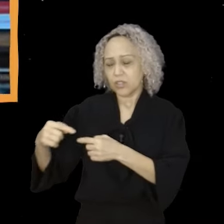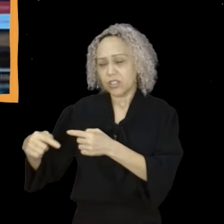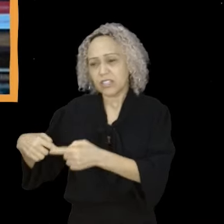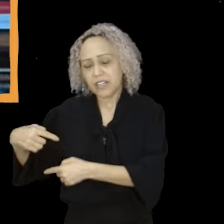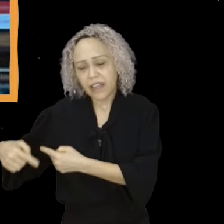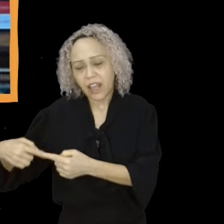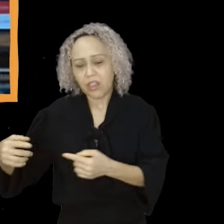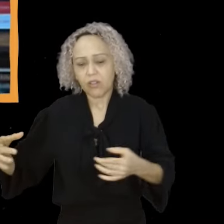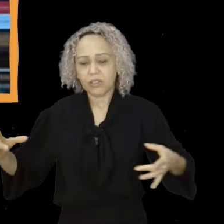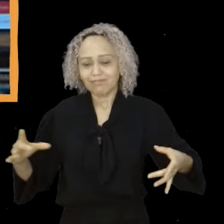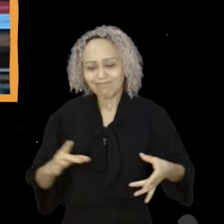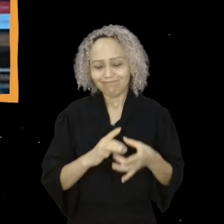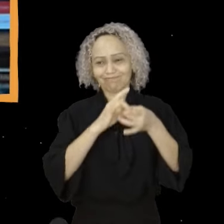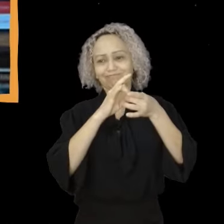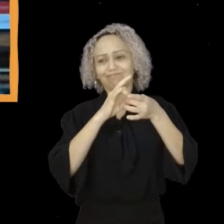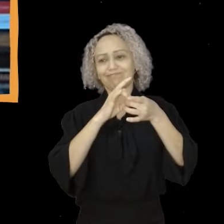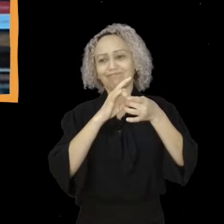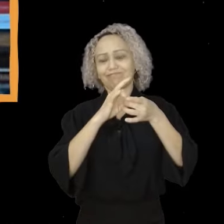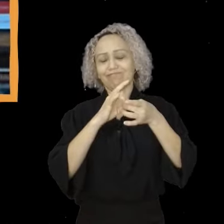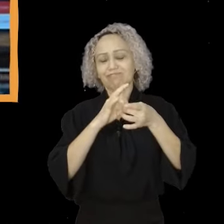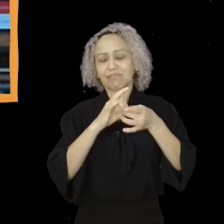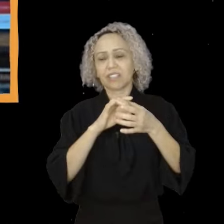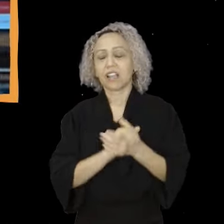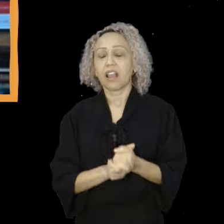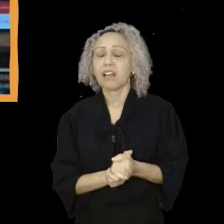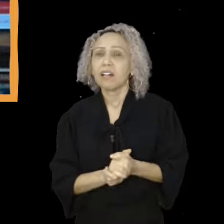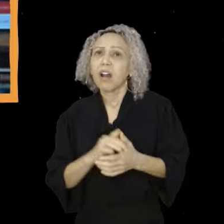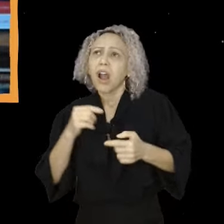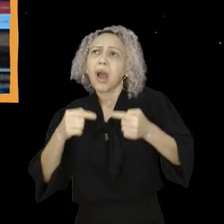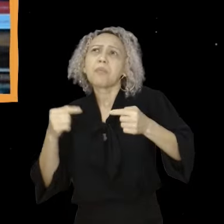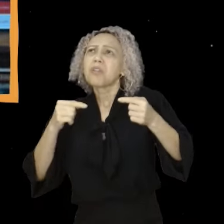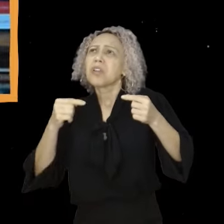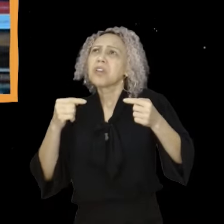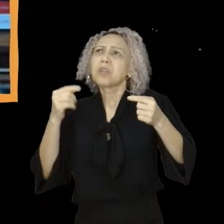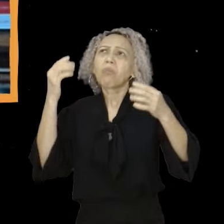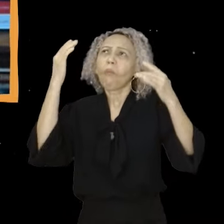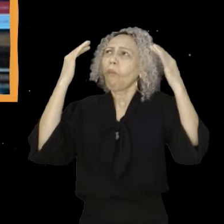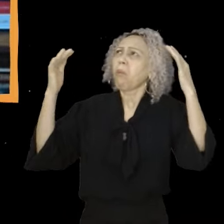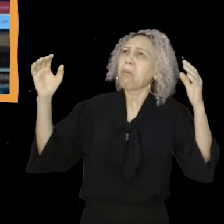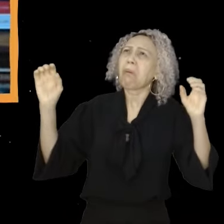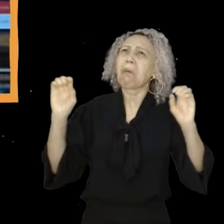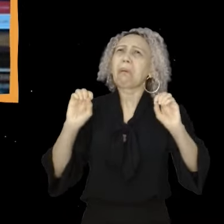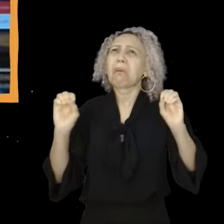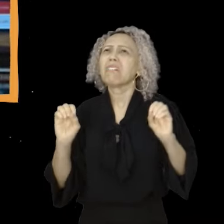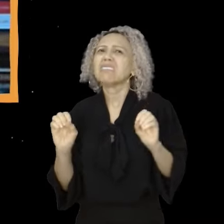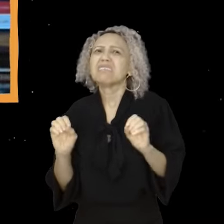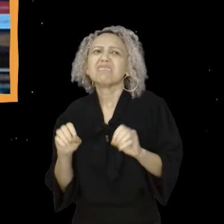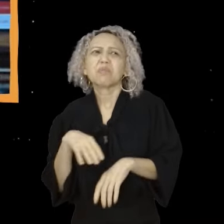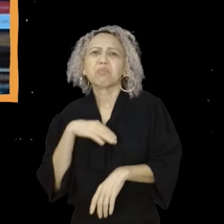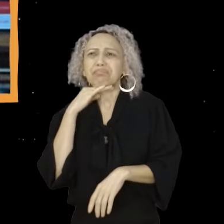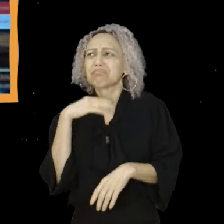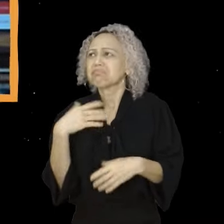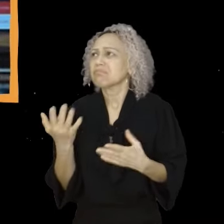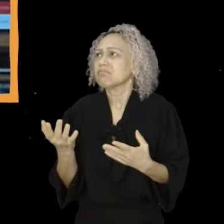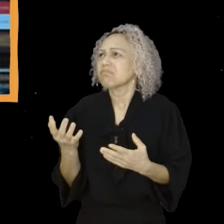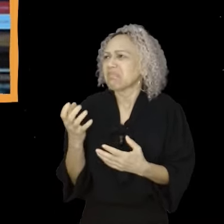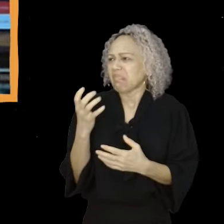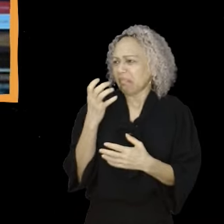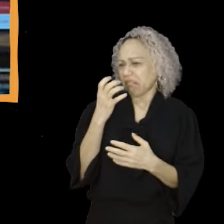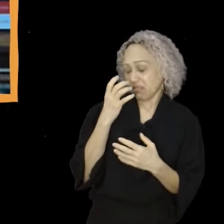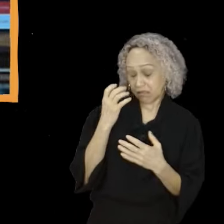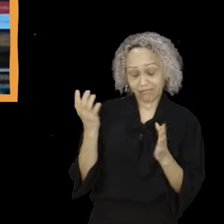sem utopia, ela fica chata, ela fica sisuda, ela fica intolerante. Então, vamos